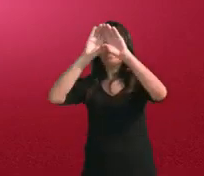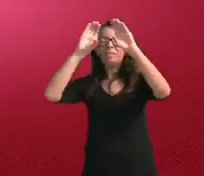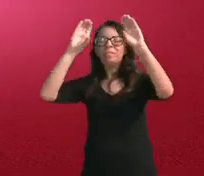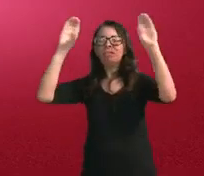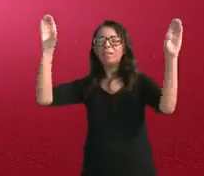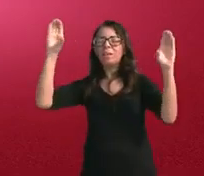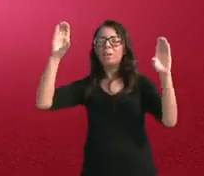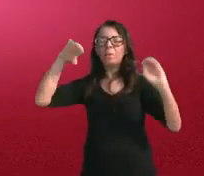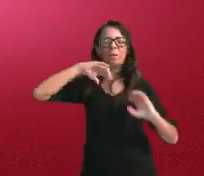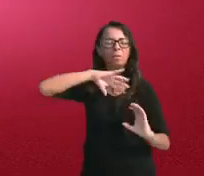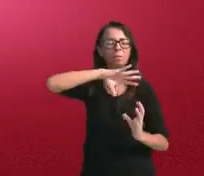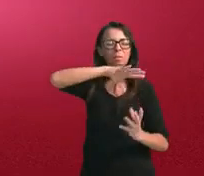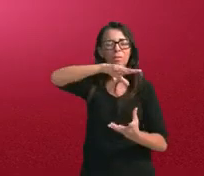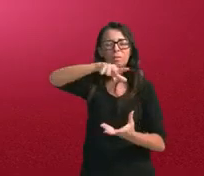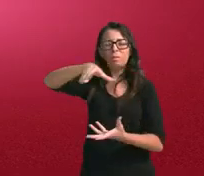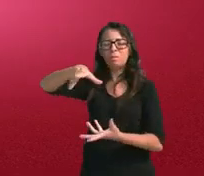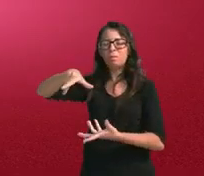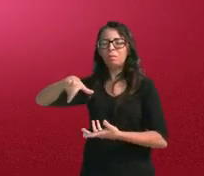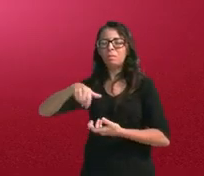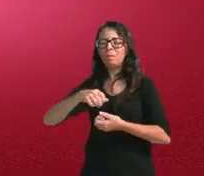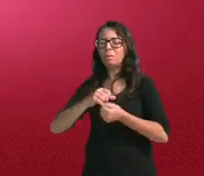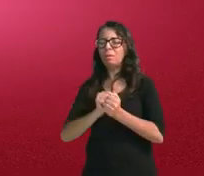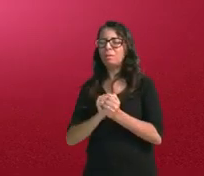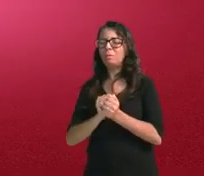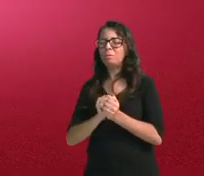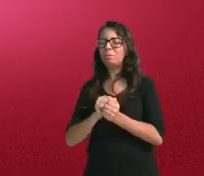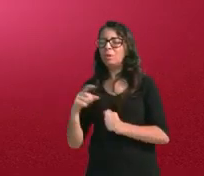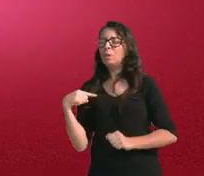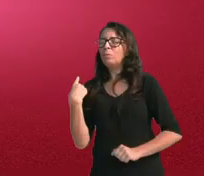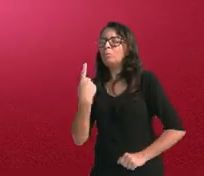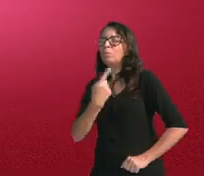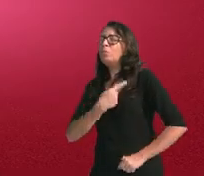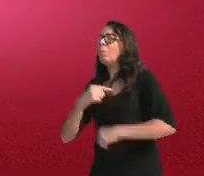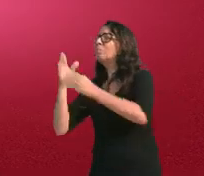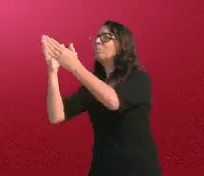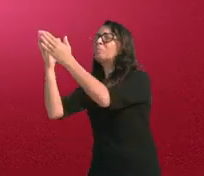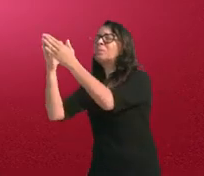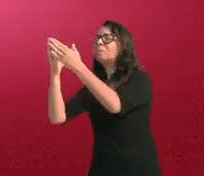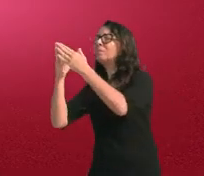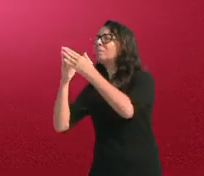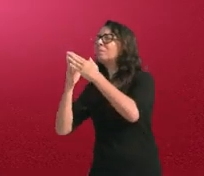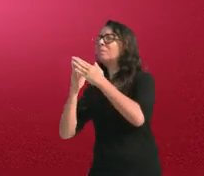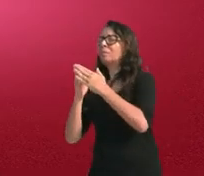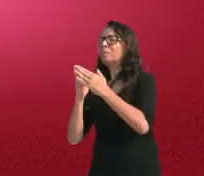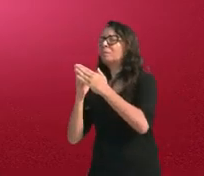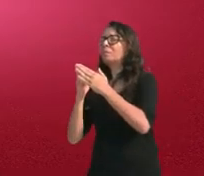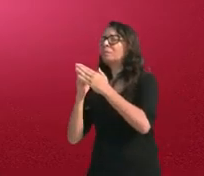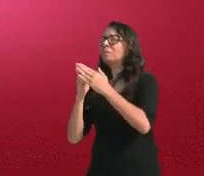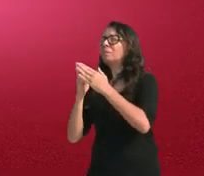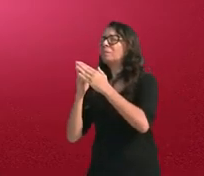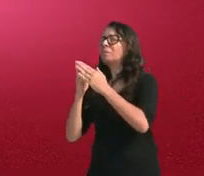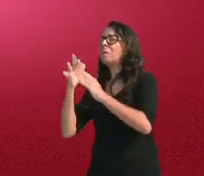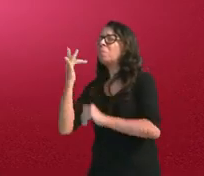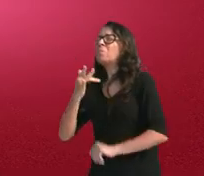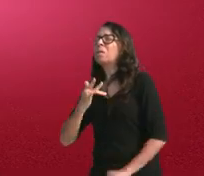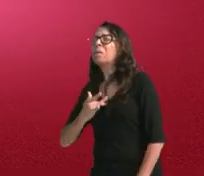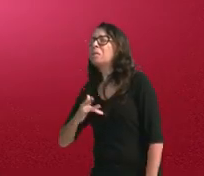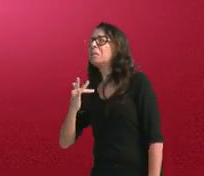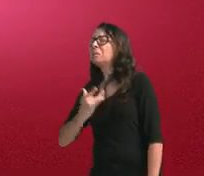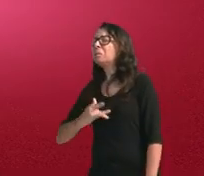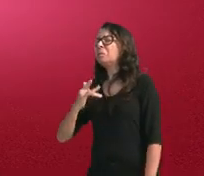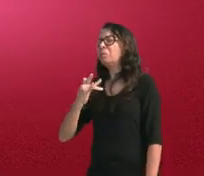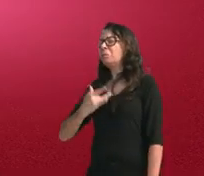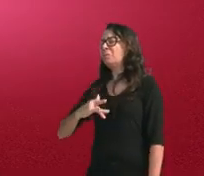graça, meu Pai, suplicando a Tua misericórdia sobre a minha vida, sobre a vida de cada irmão e cada